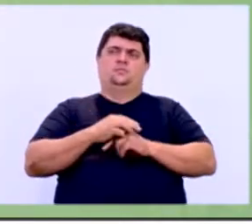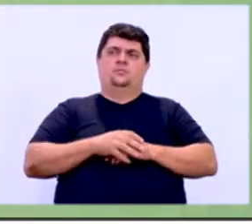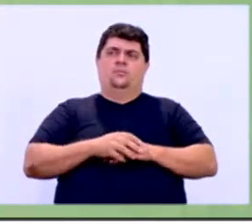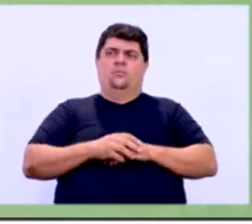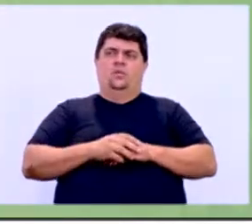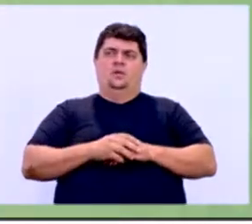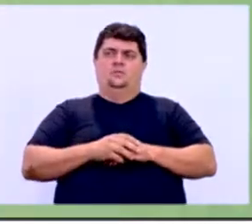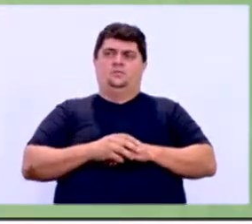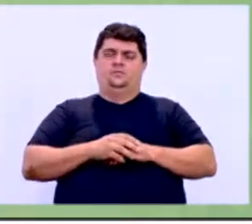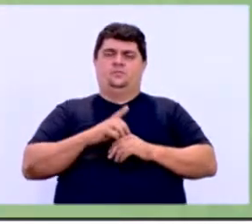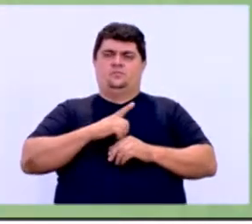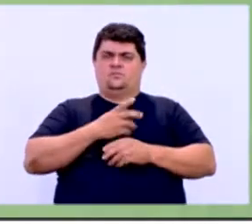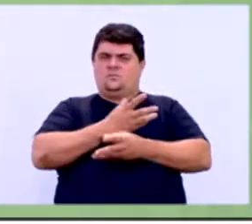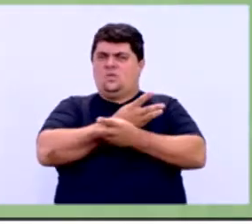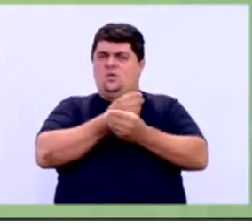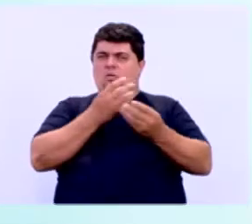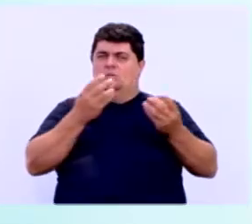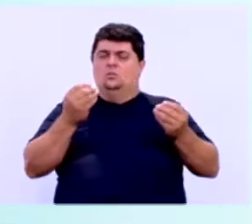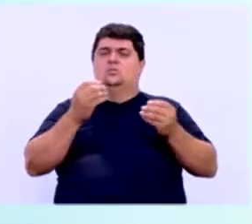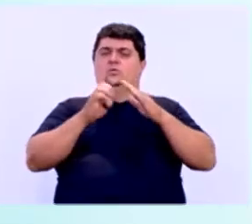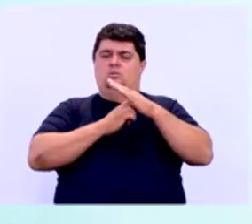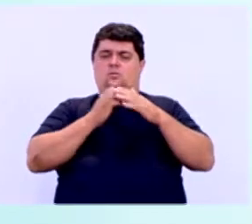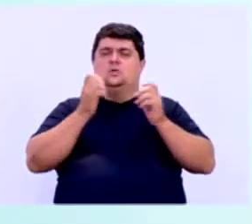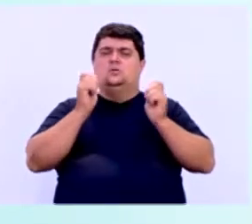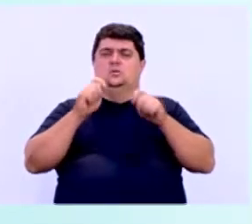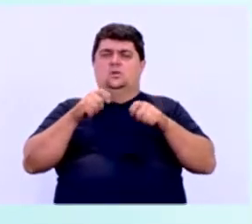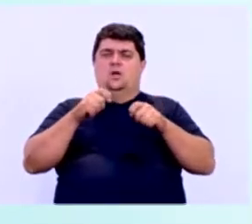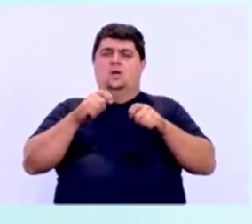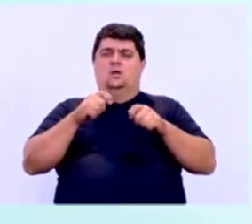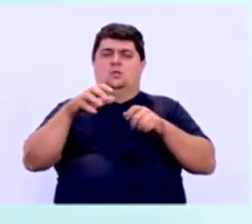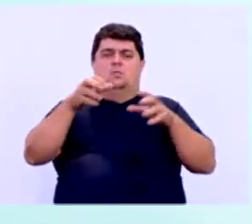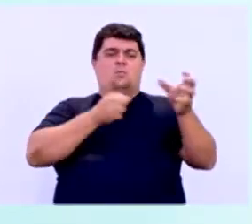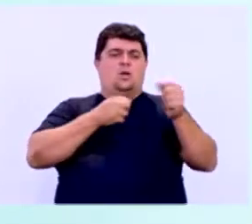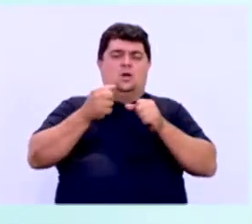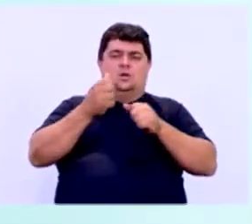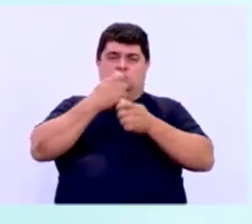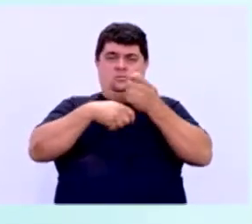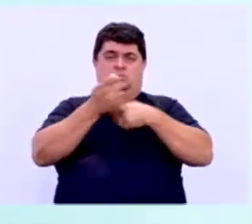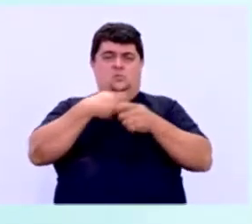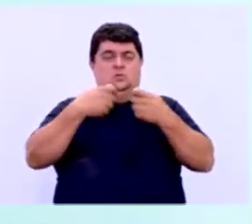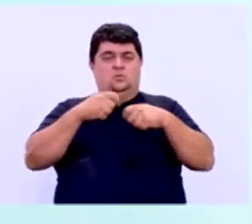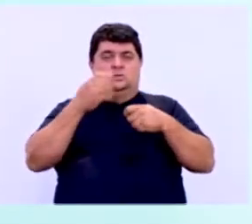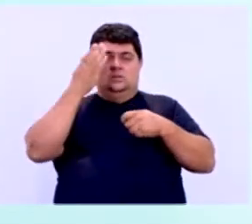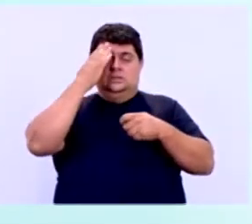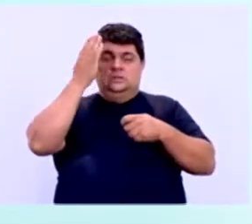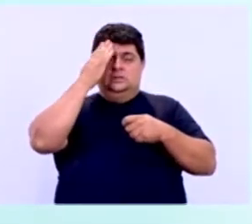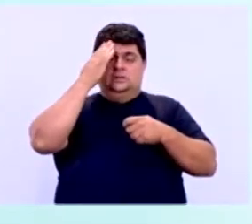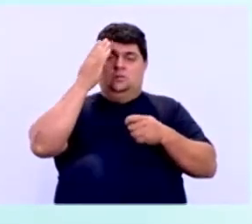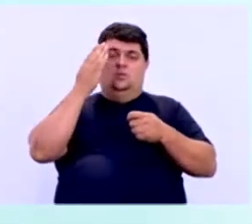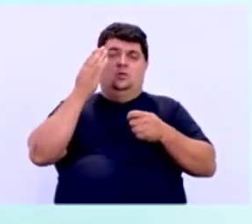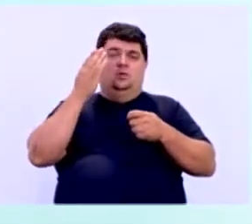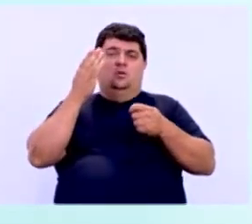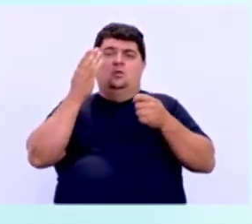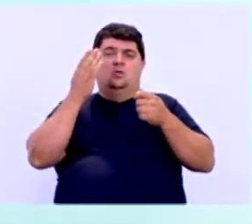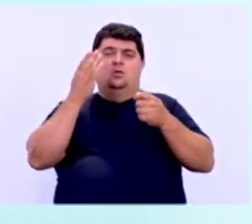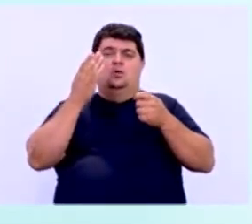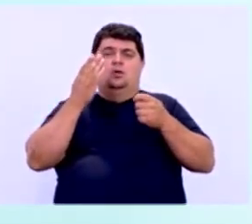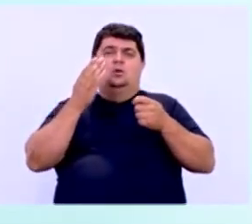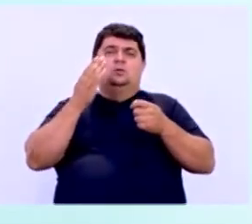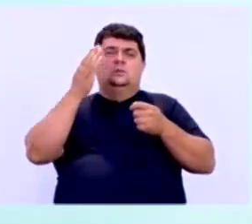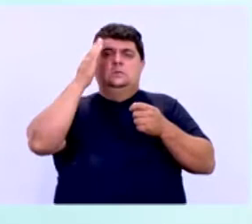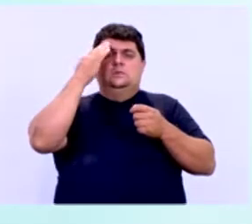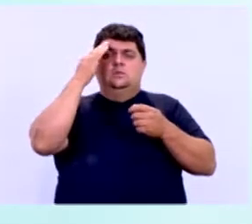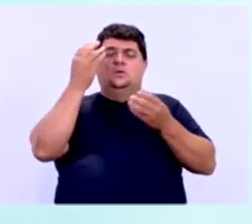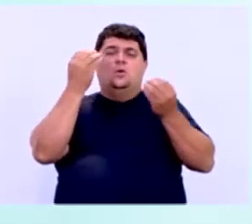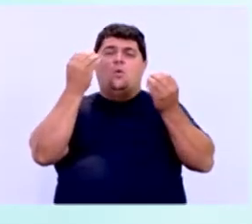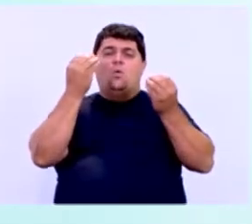São muitas fontes de financiamento que a organização precisa buscar, né? O administrador financeiro ele precisa entender, né, compreender